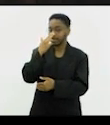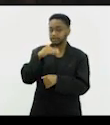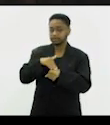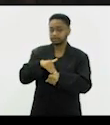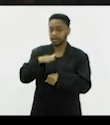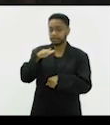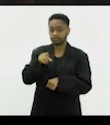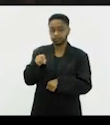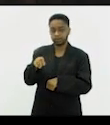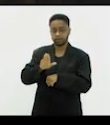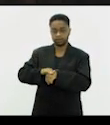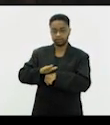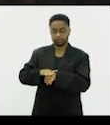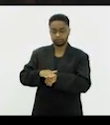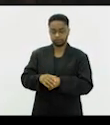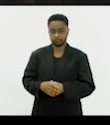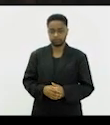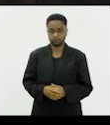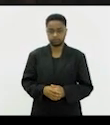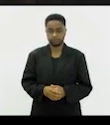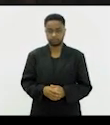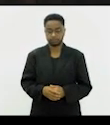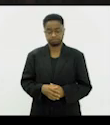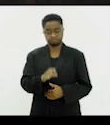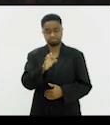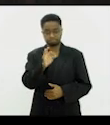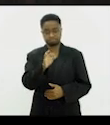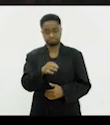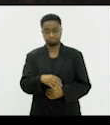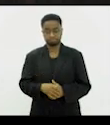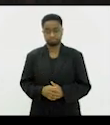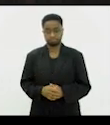consigo mesmo. É.